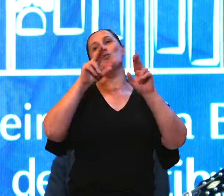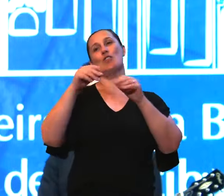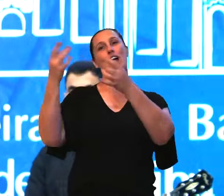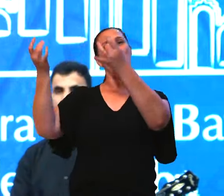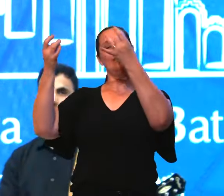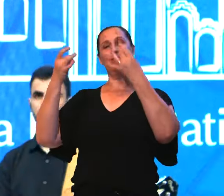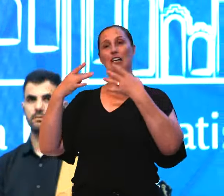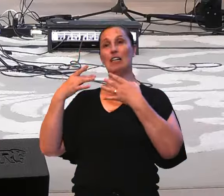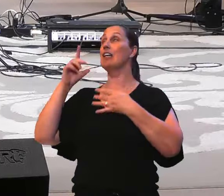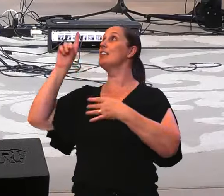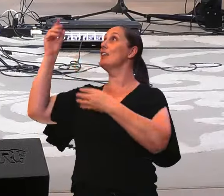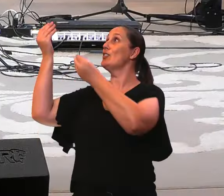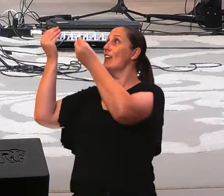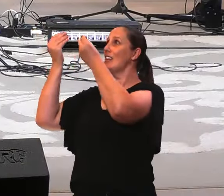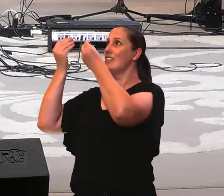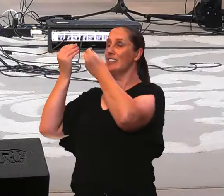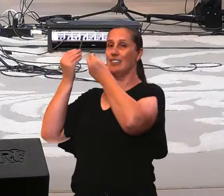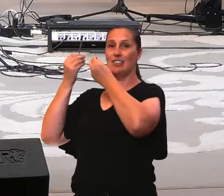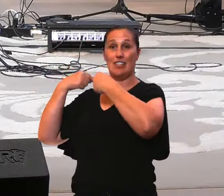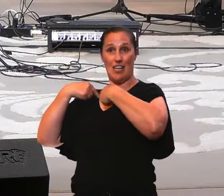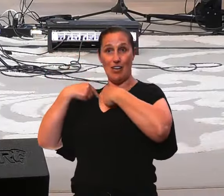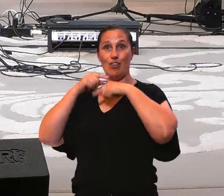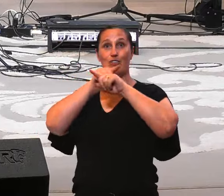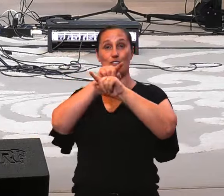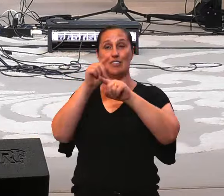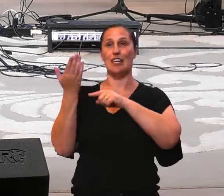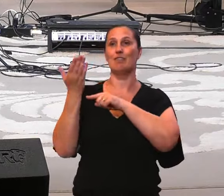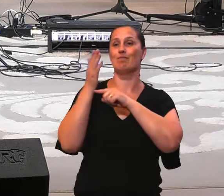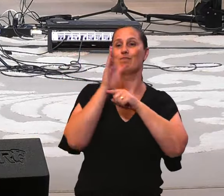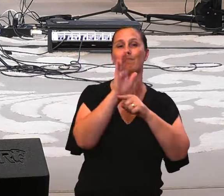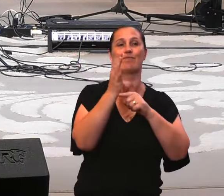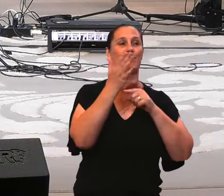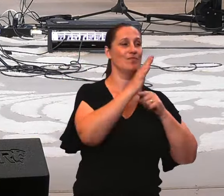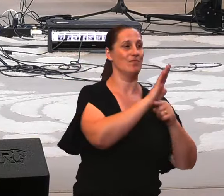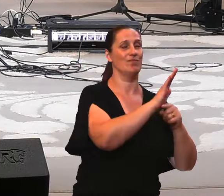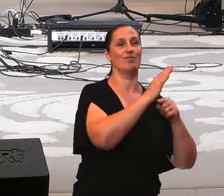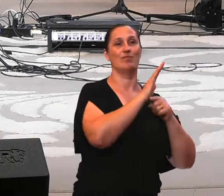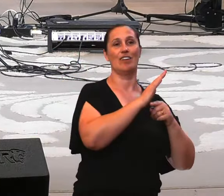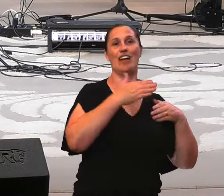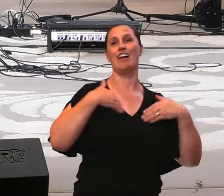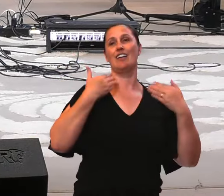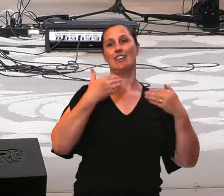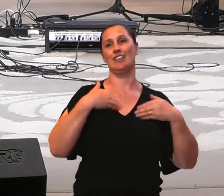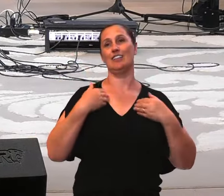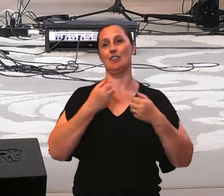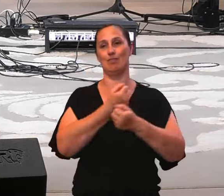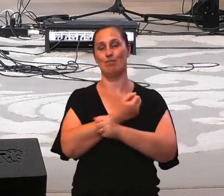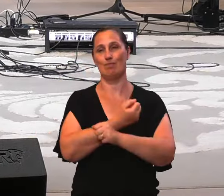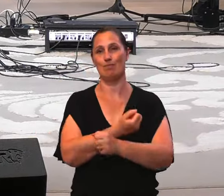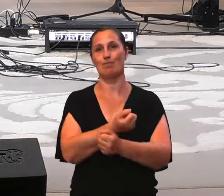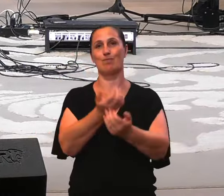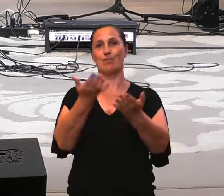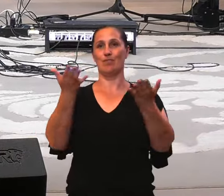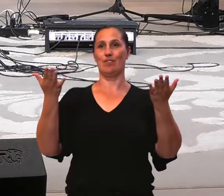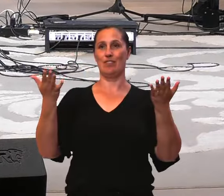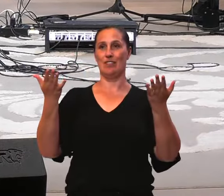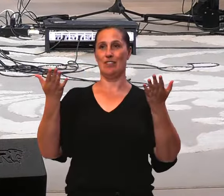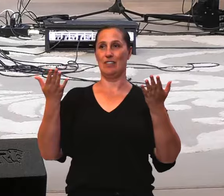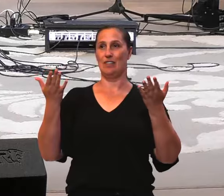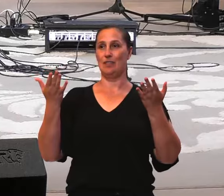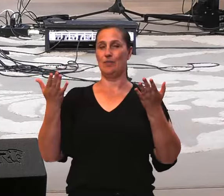seja um um distribuidor dessa justiça e um distribuidor da Alegria portanto você apesar